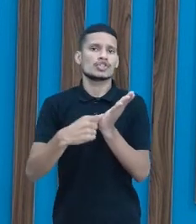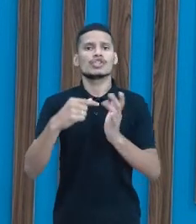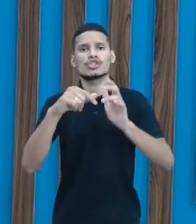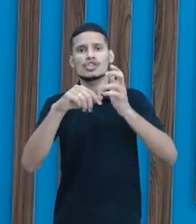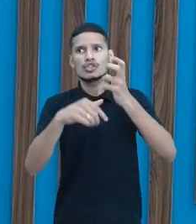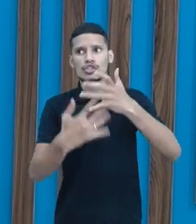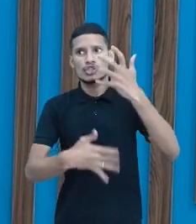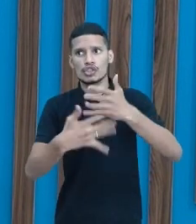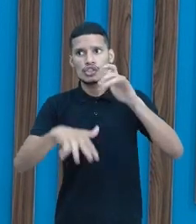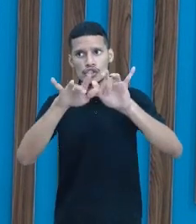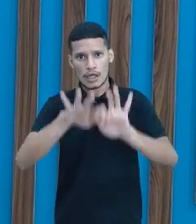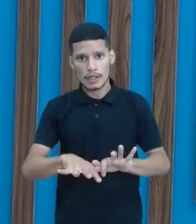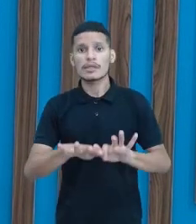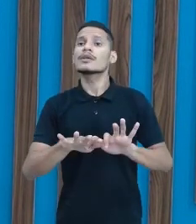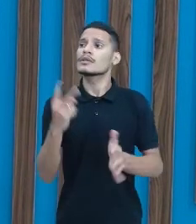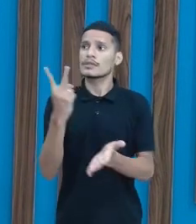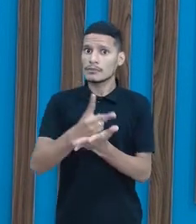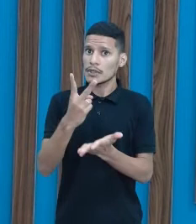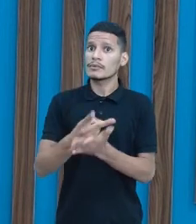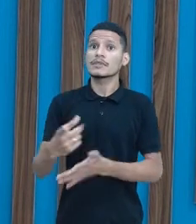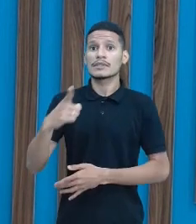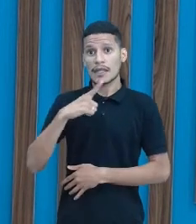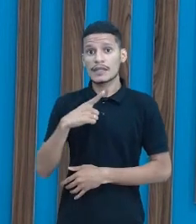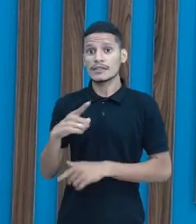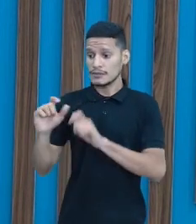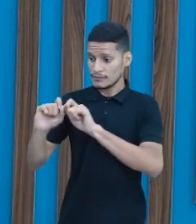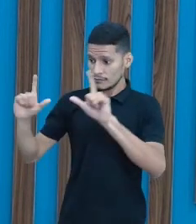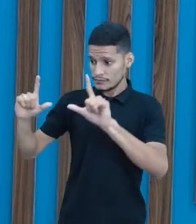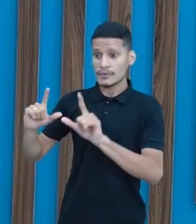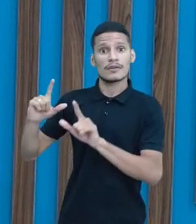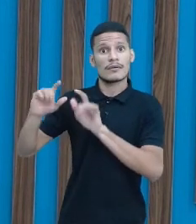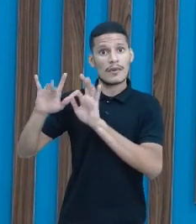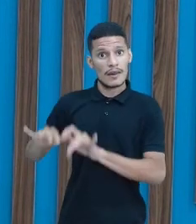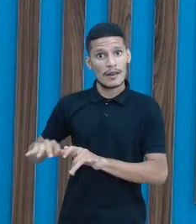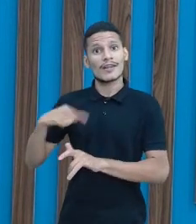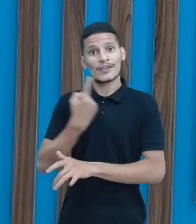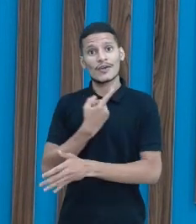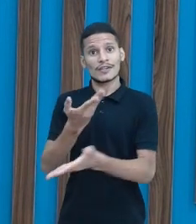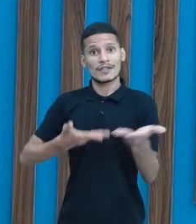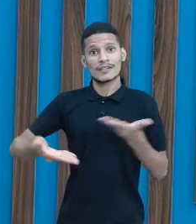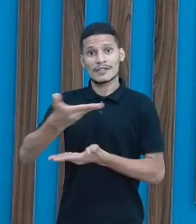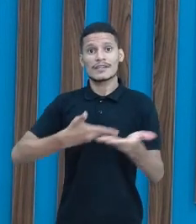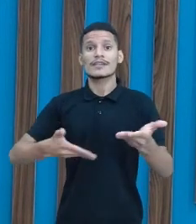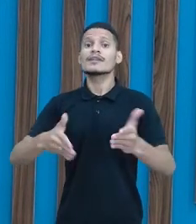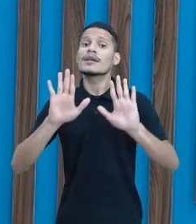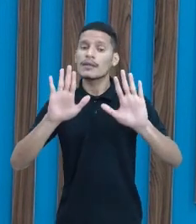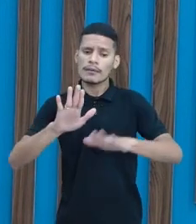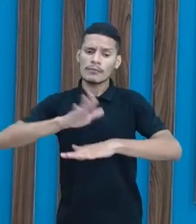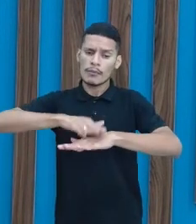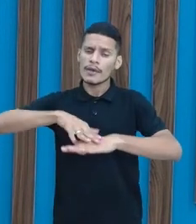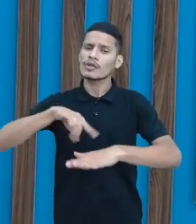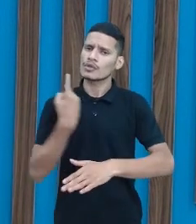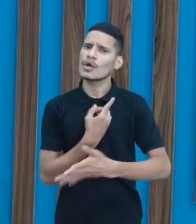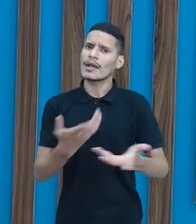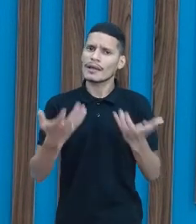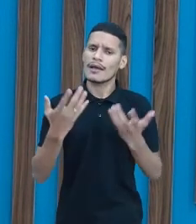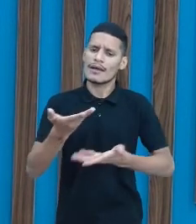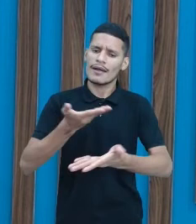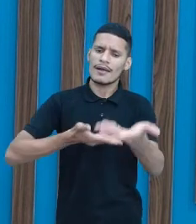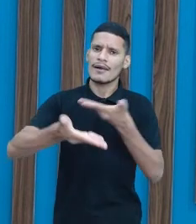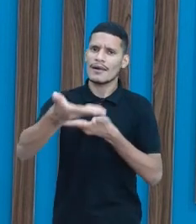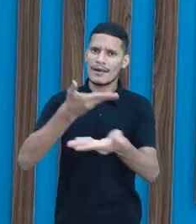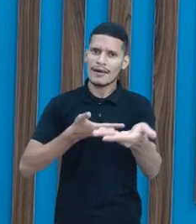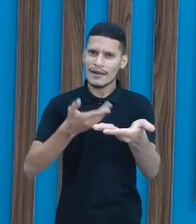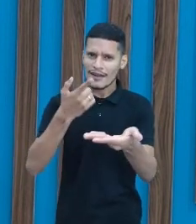interação mais constante. Ali saiu um balãozinho que dava para a gente começar a fazer essa interação e é esse momento exatamente o que a gente quer trazer para você. Já